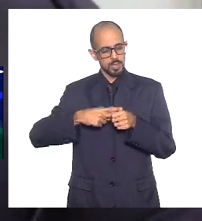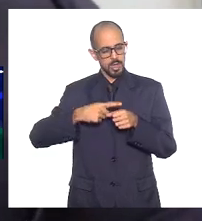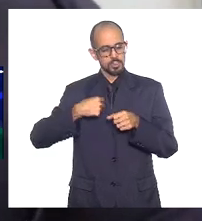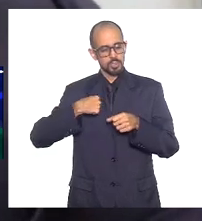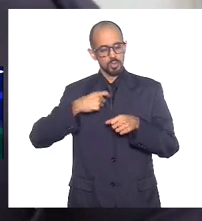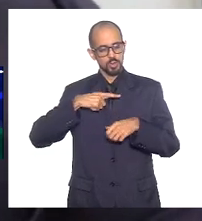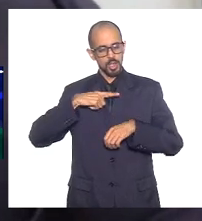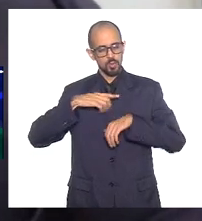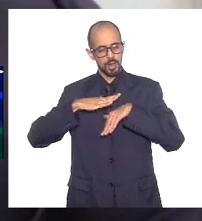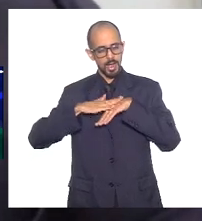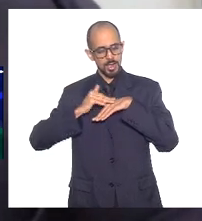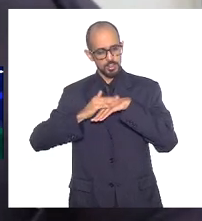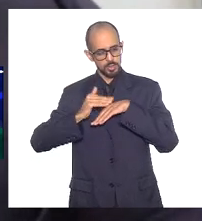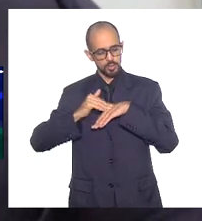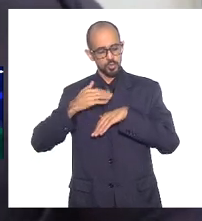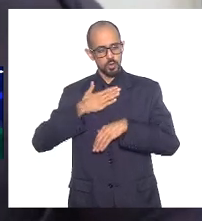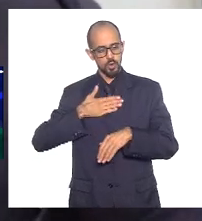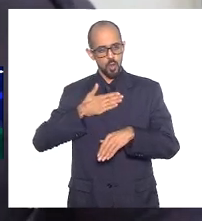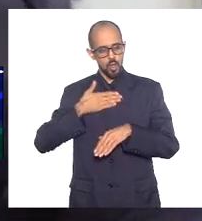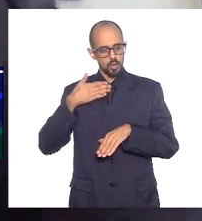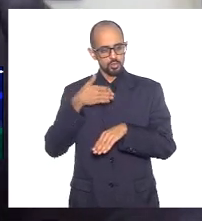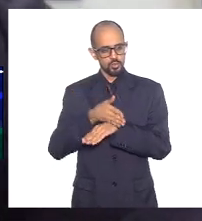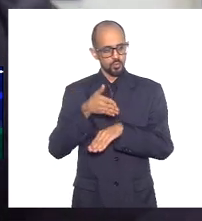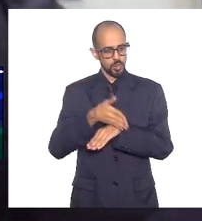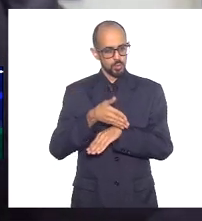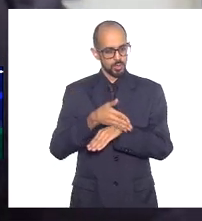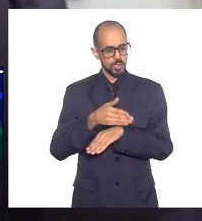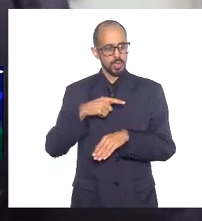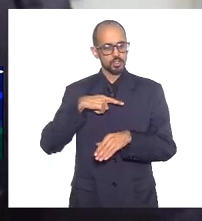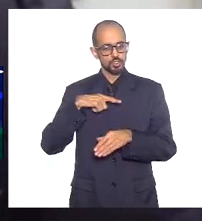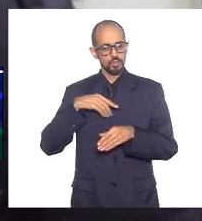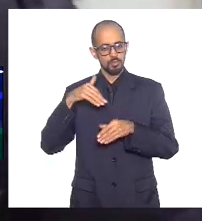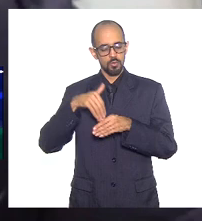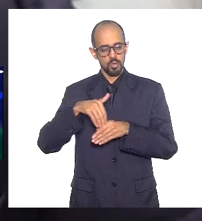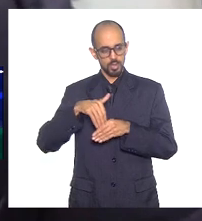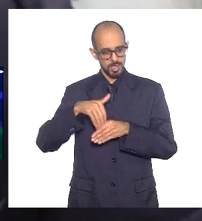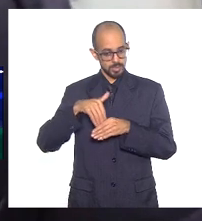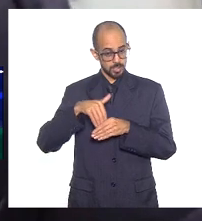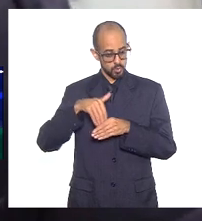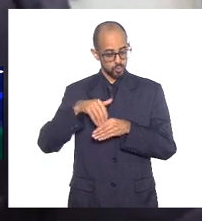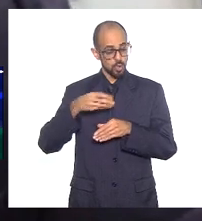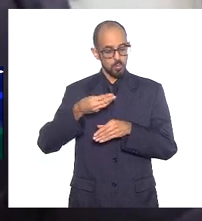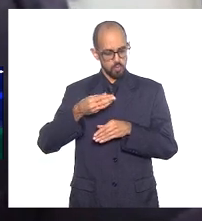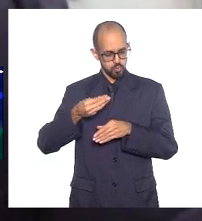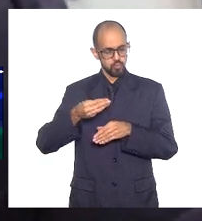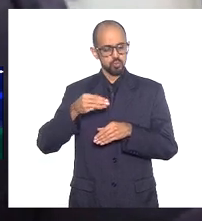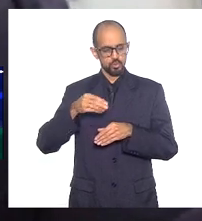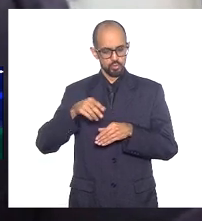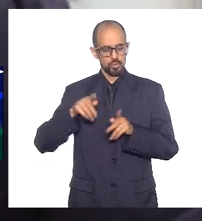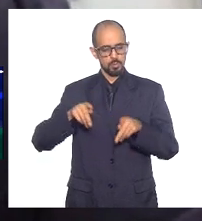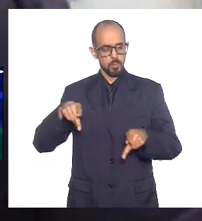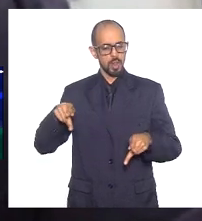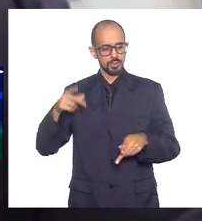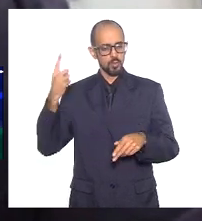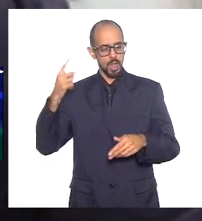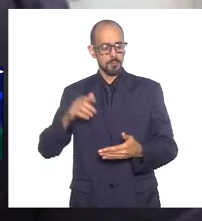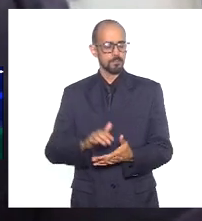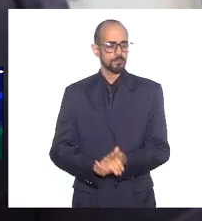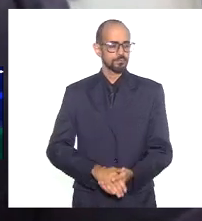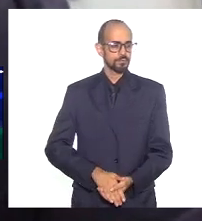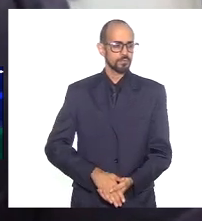frequentar que tenho grandes amigos tive uma votação expressiva também na cidade é fato incontestável que